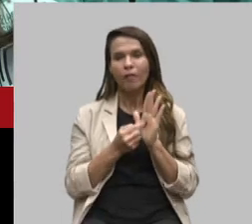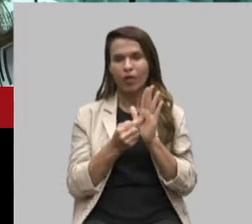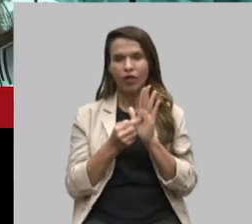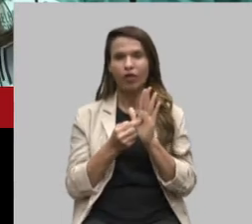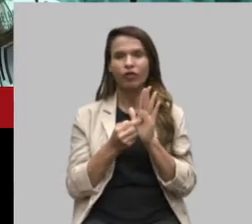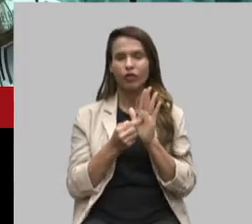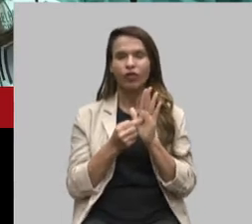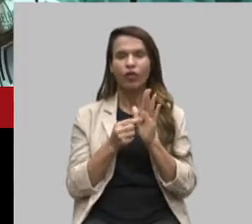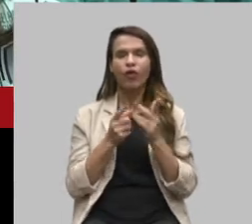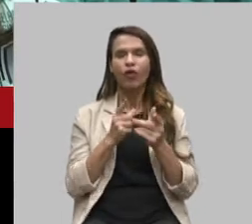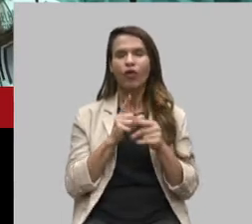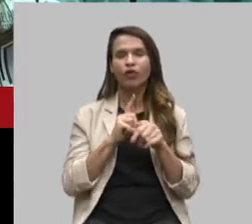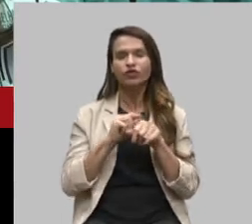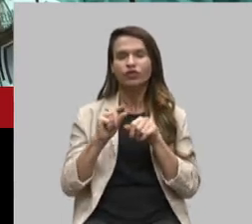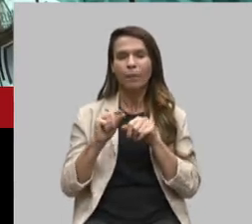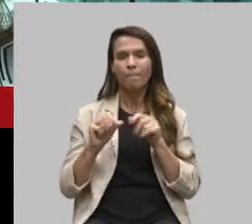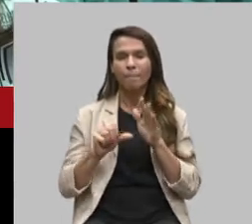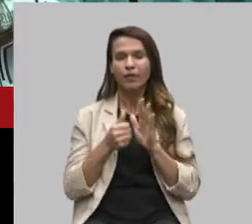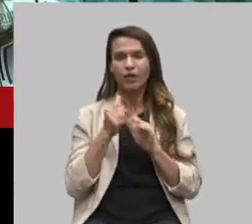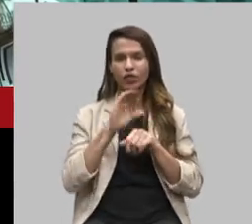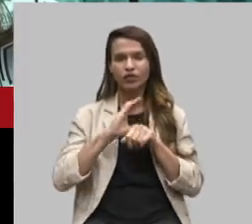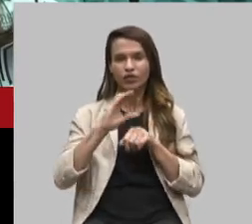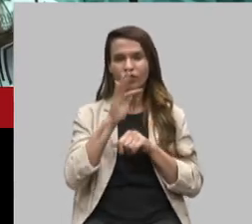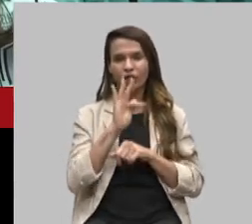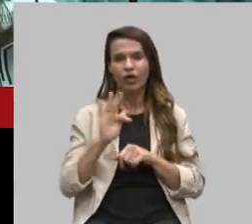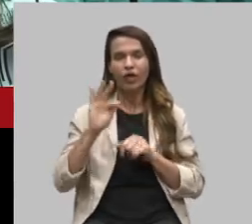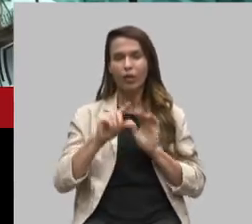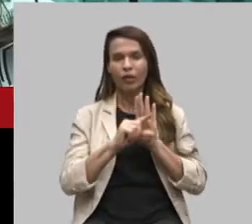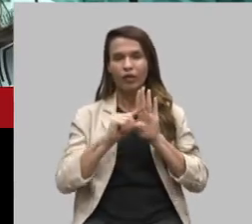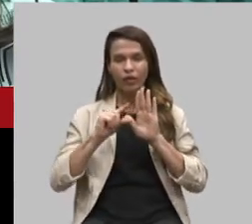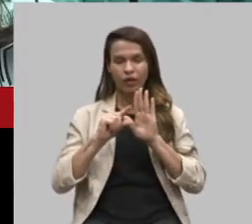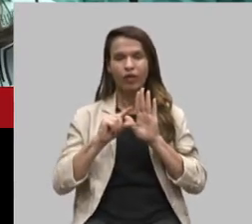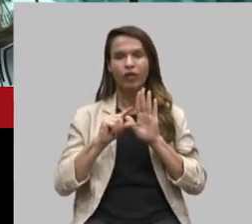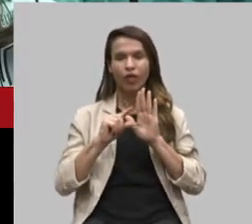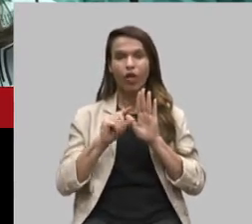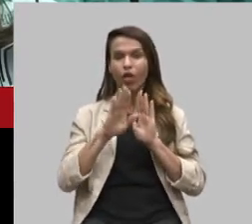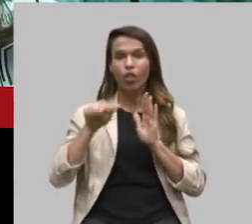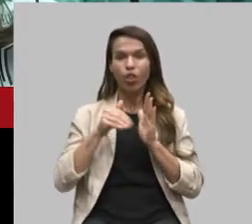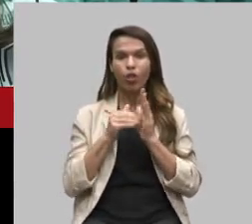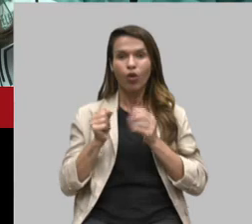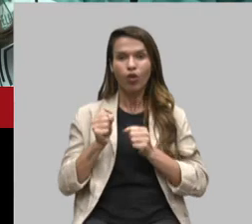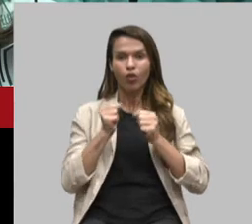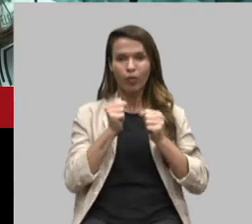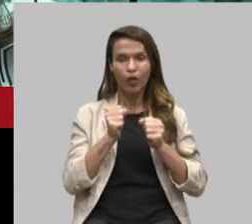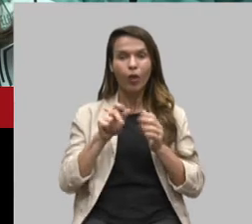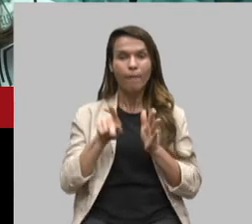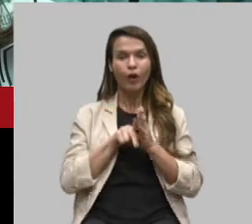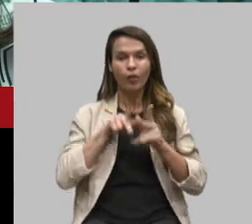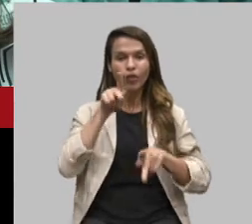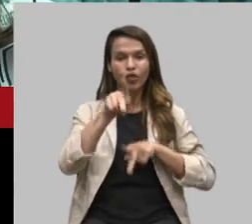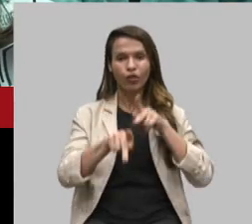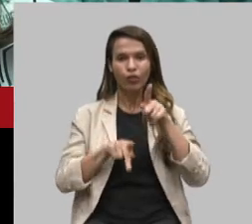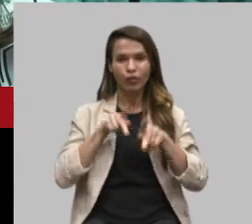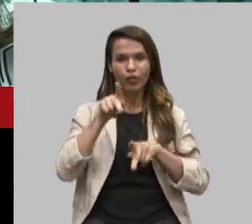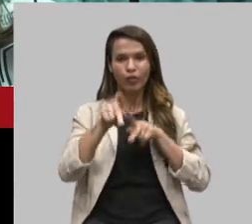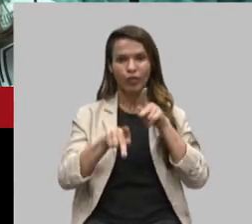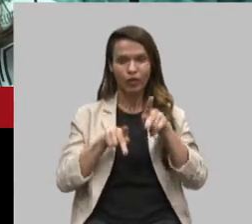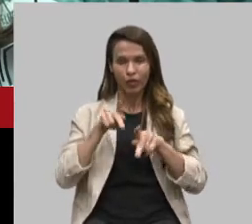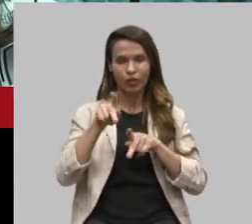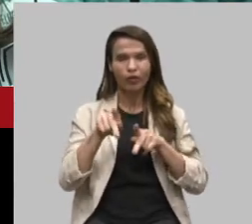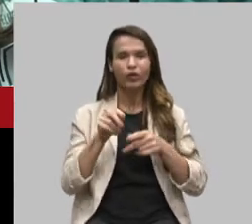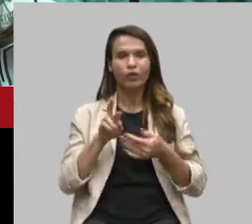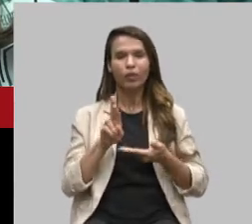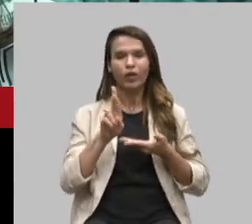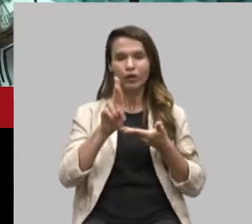Constituição Federal mostra que no seu parágrafo único que Todo poder emana do povo que o exerce por meio de representantes